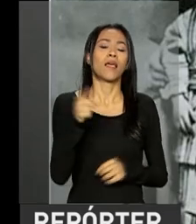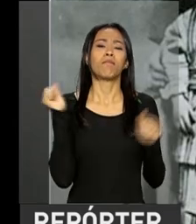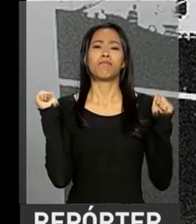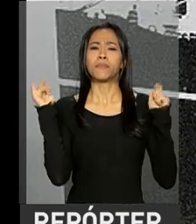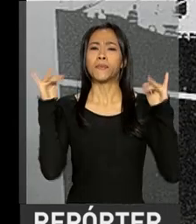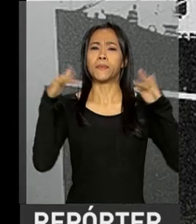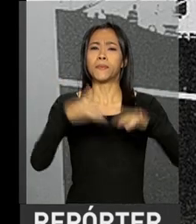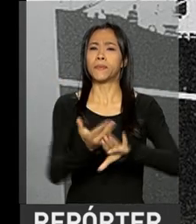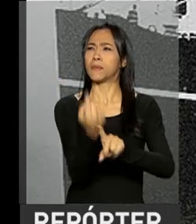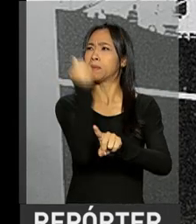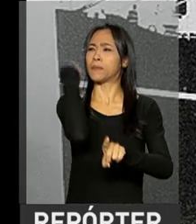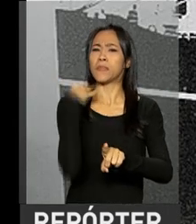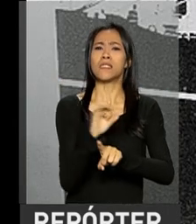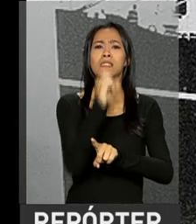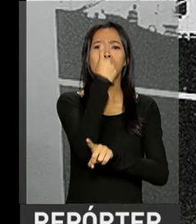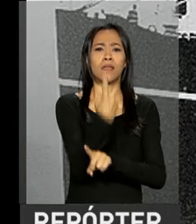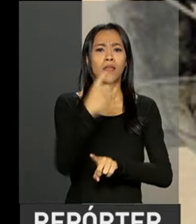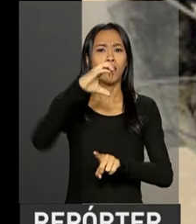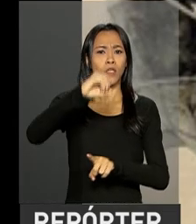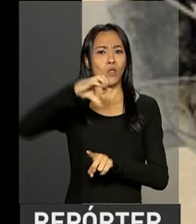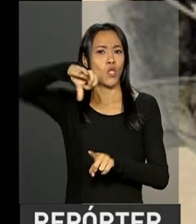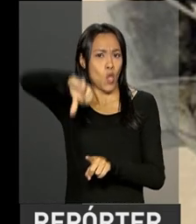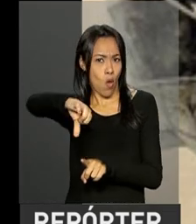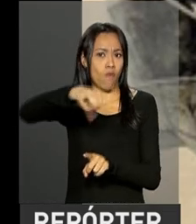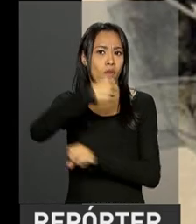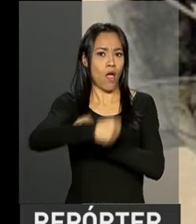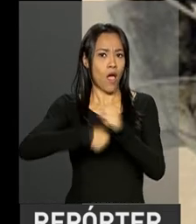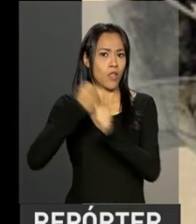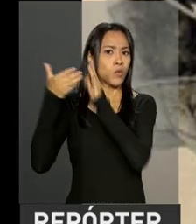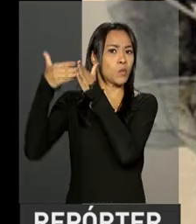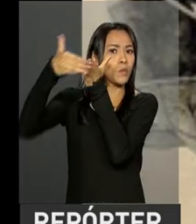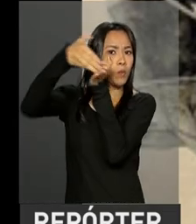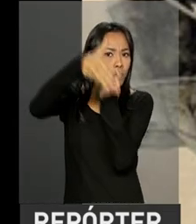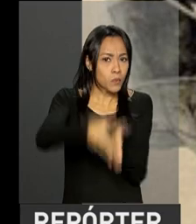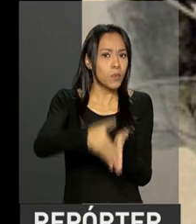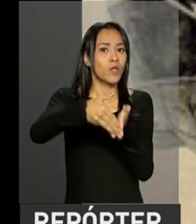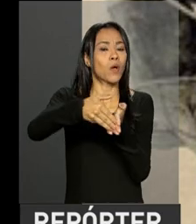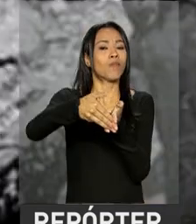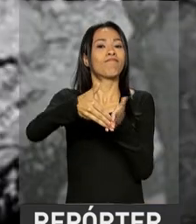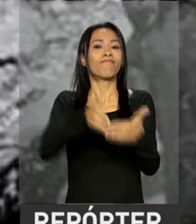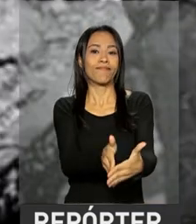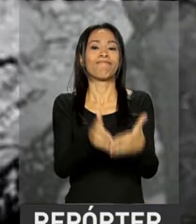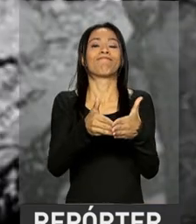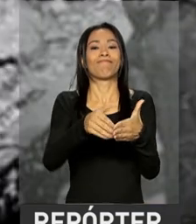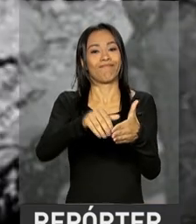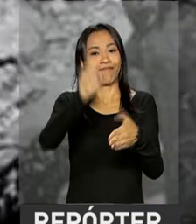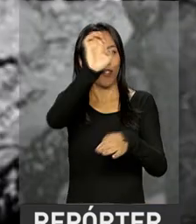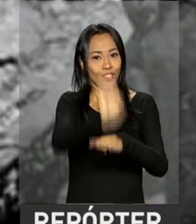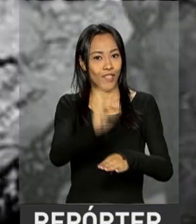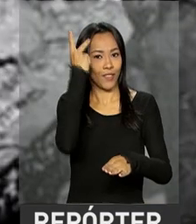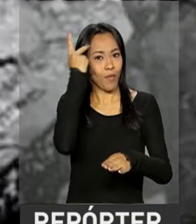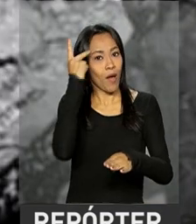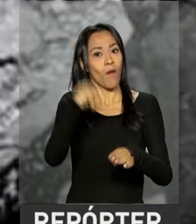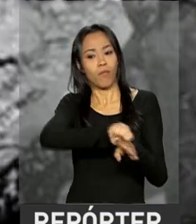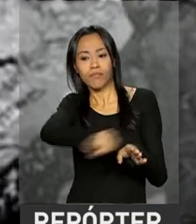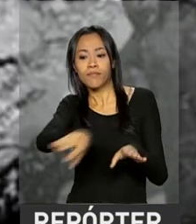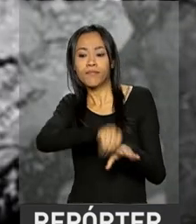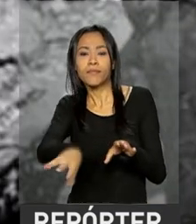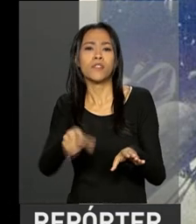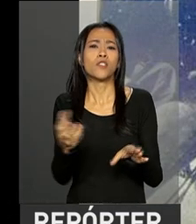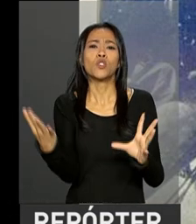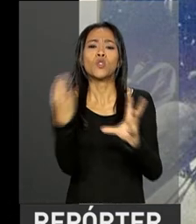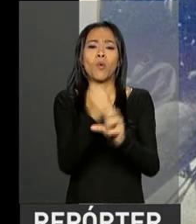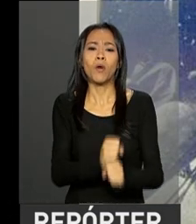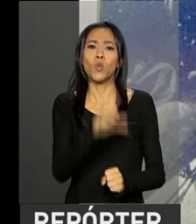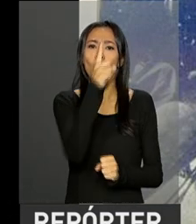que começou há 109 anos com a chegada do navio Kasato Maru ao Porto de Santos, os descendentes de japoneses no Brasil somam hoje